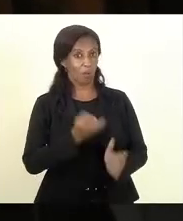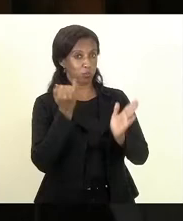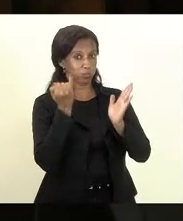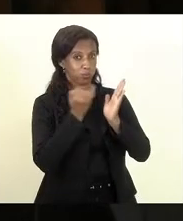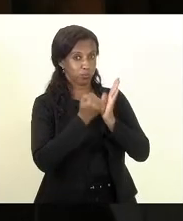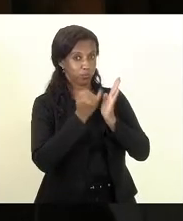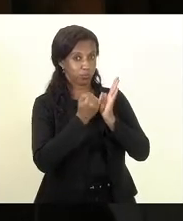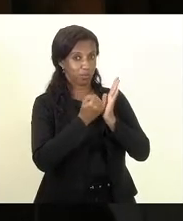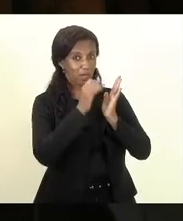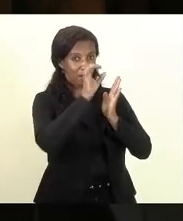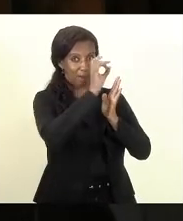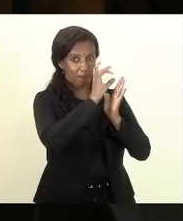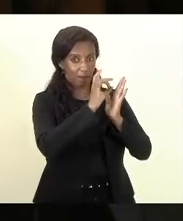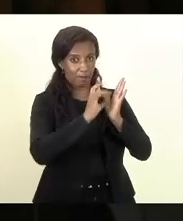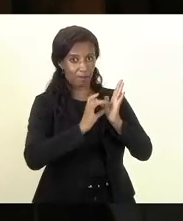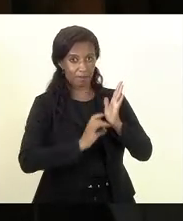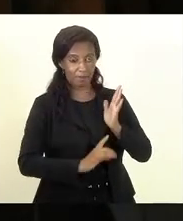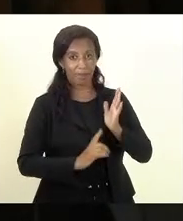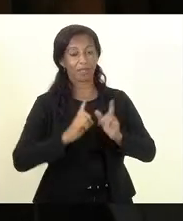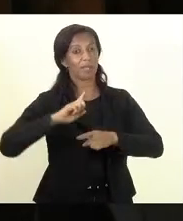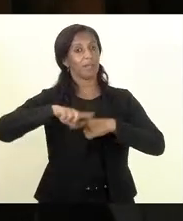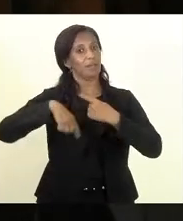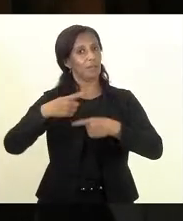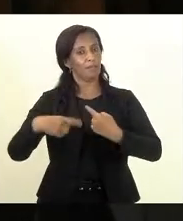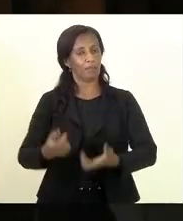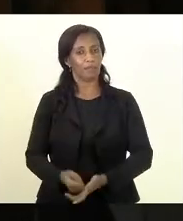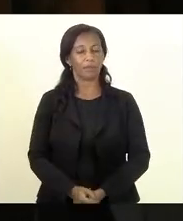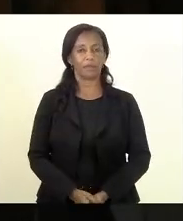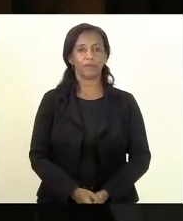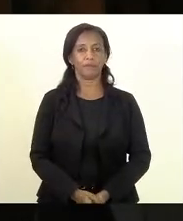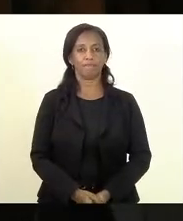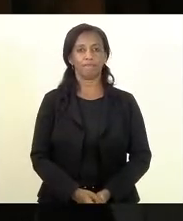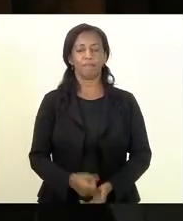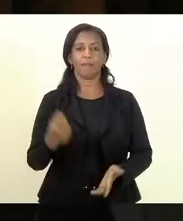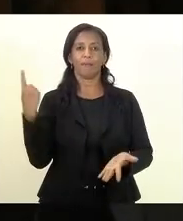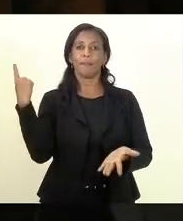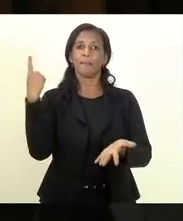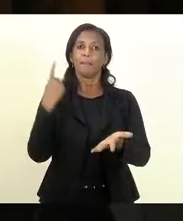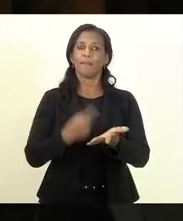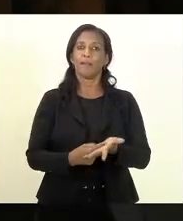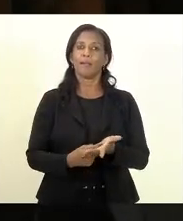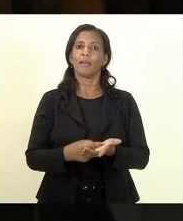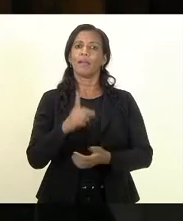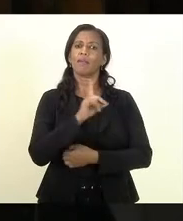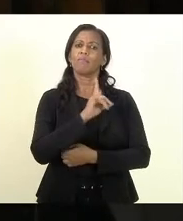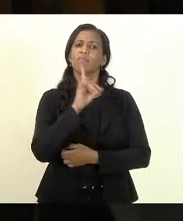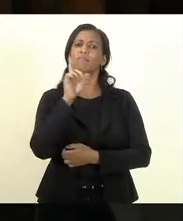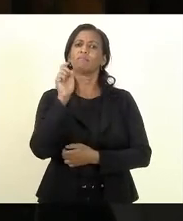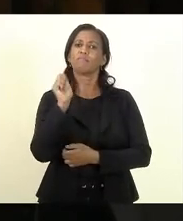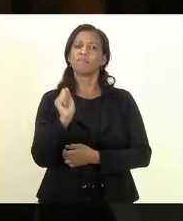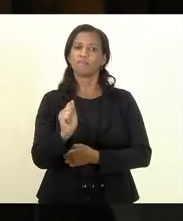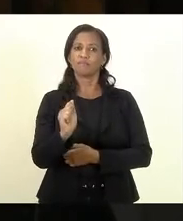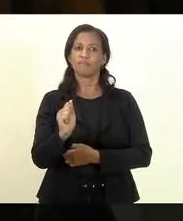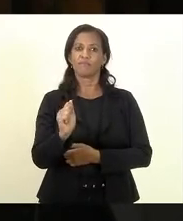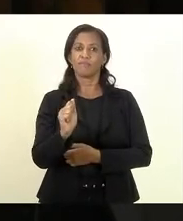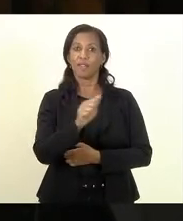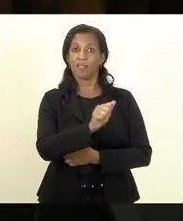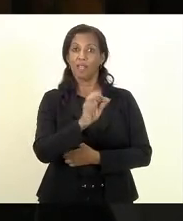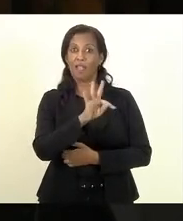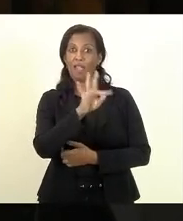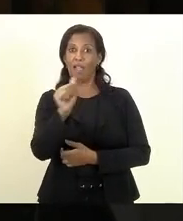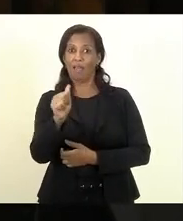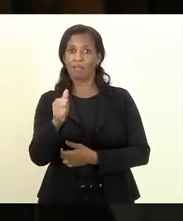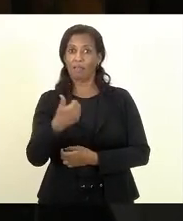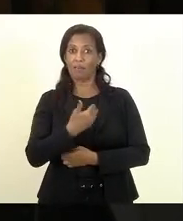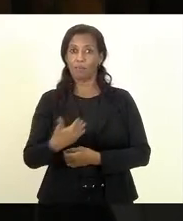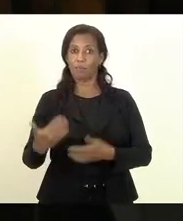publicizados, e depois se marcar a data da asta pública.